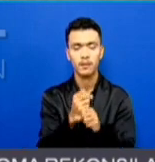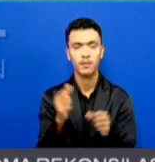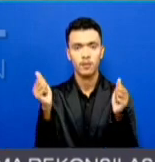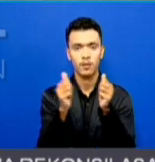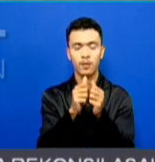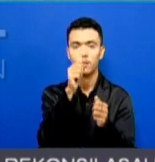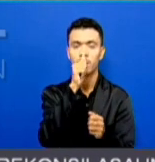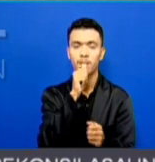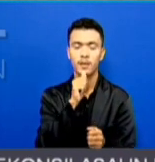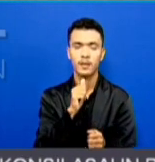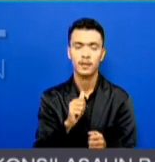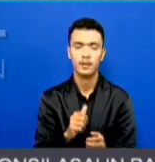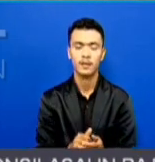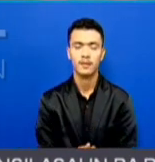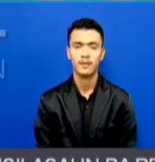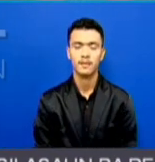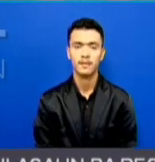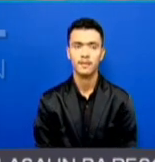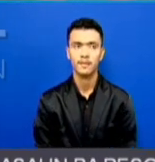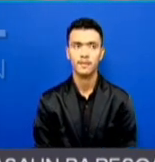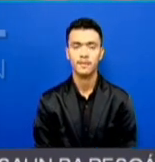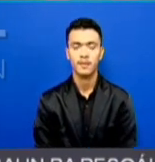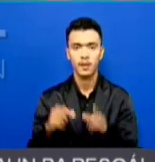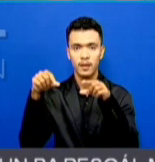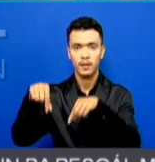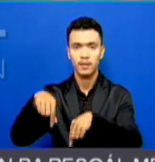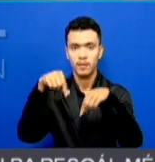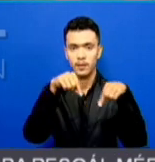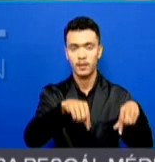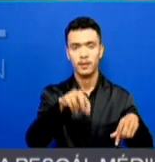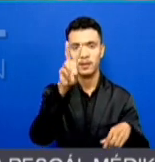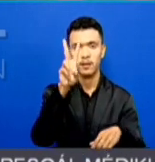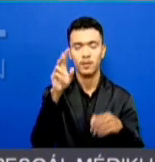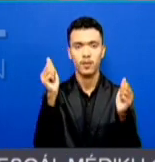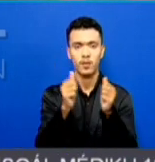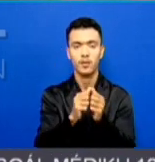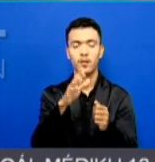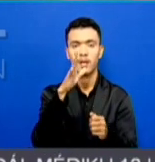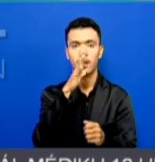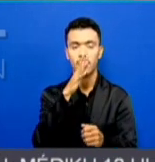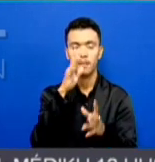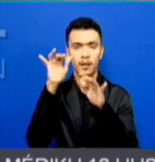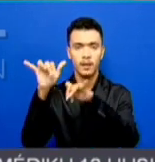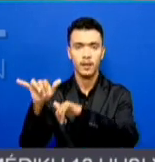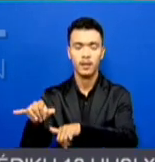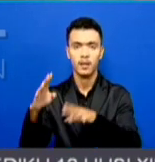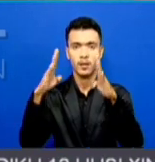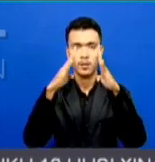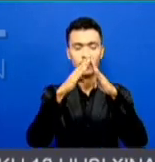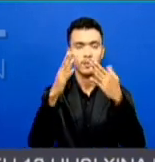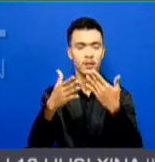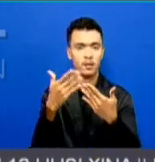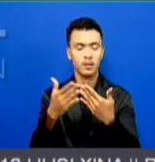tamba, morasas ne una. Deficiente na indrua, ho inang inocência, hela iha uma